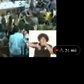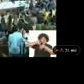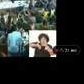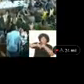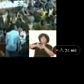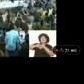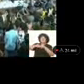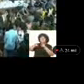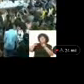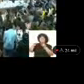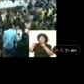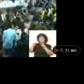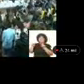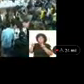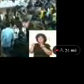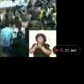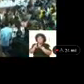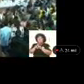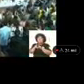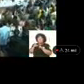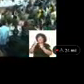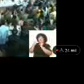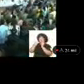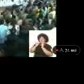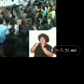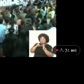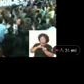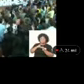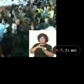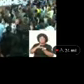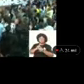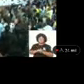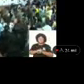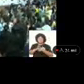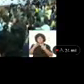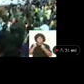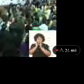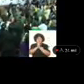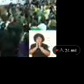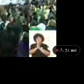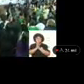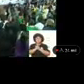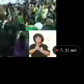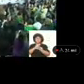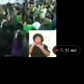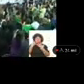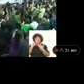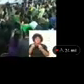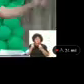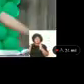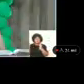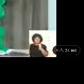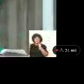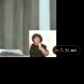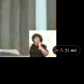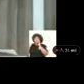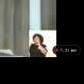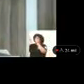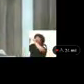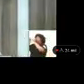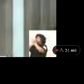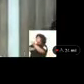muito disse e me disse. Vamos orar, vamos voltar os nossos corações para os pés do